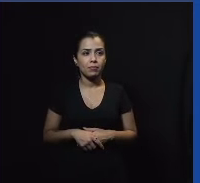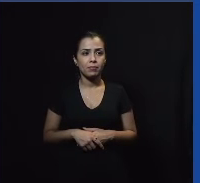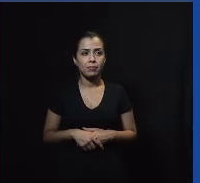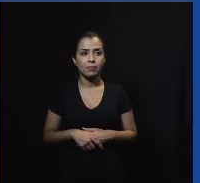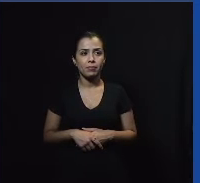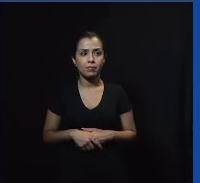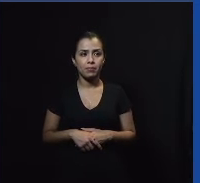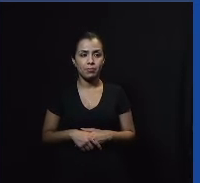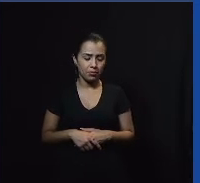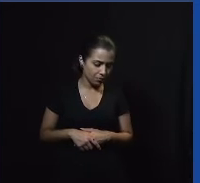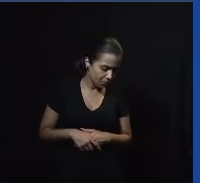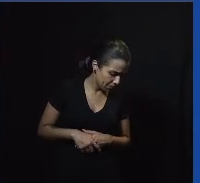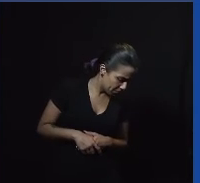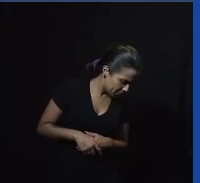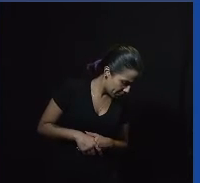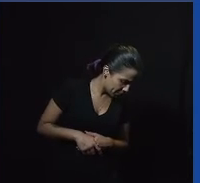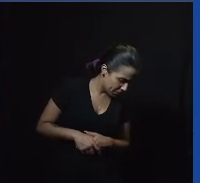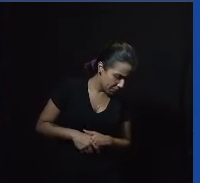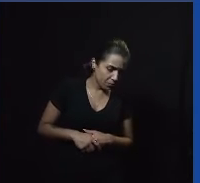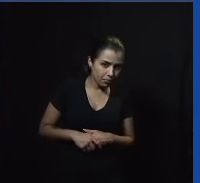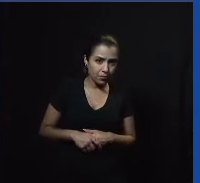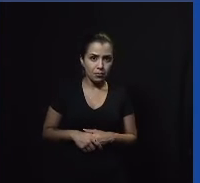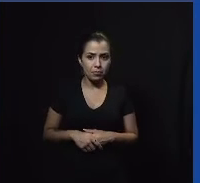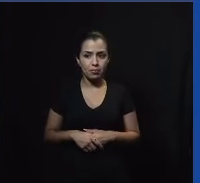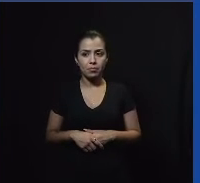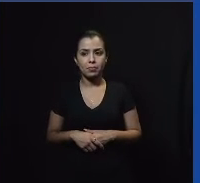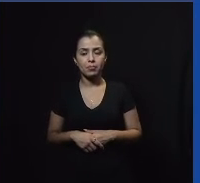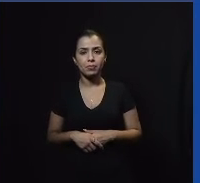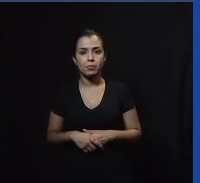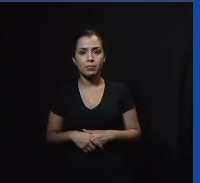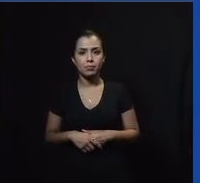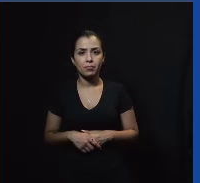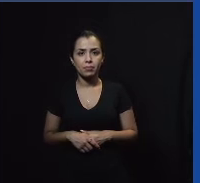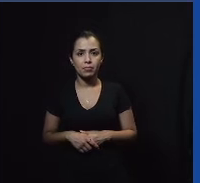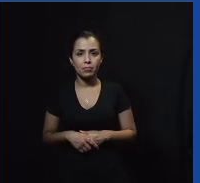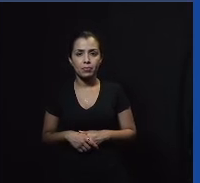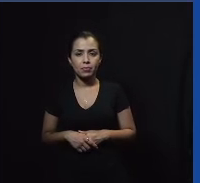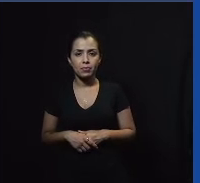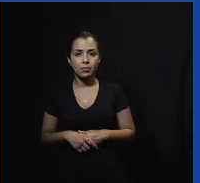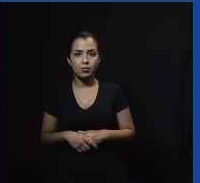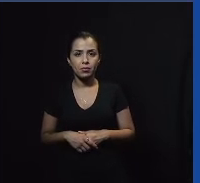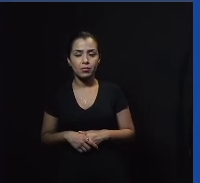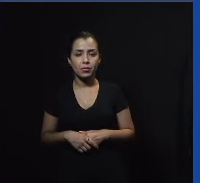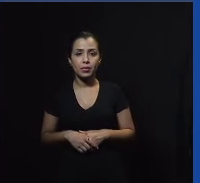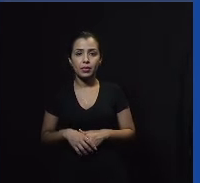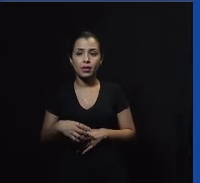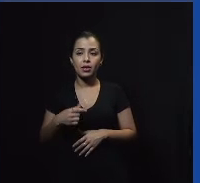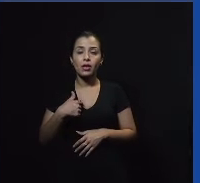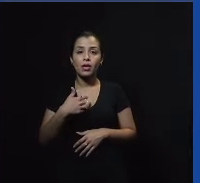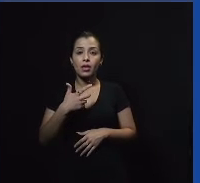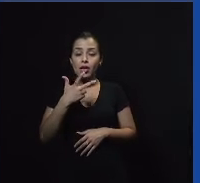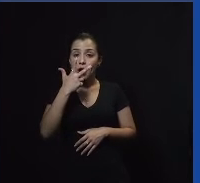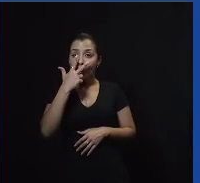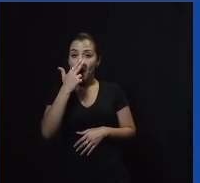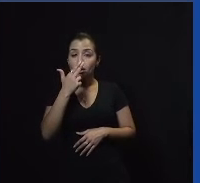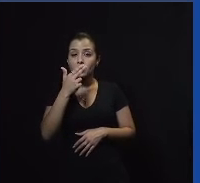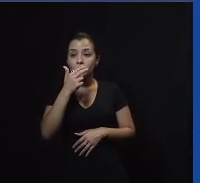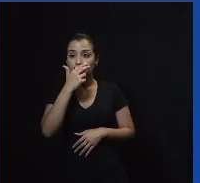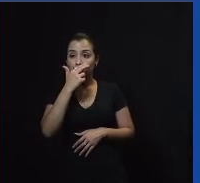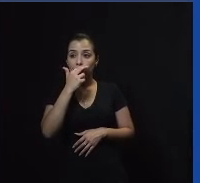Ai, posso começar aqui de novo. Eu acho que no caso de Três Marias, eles se sentiram muito acolhidos, assim,